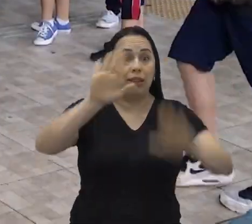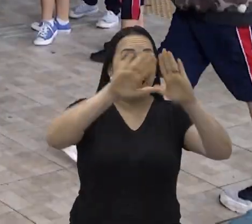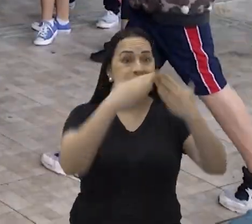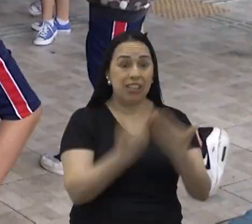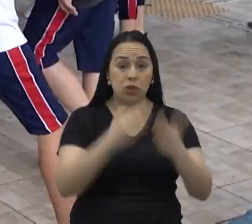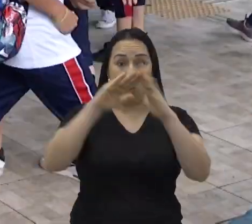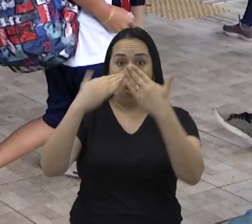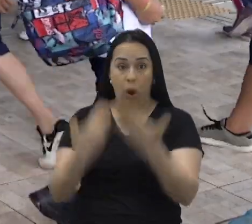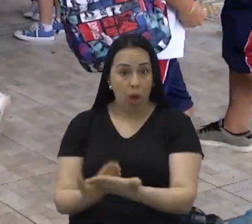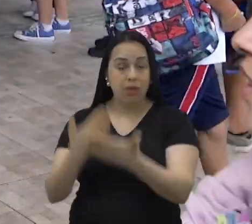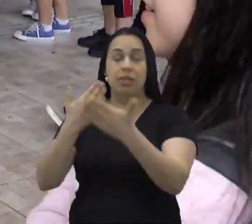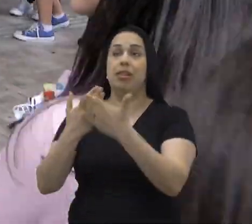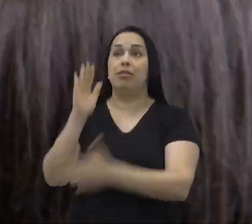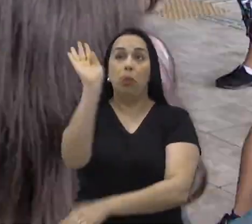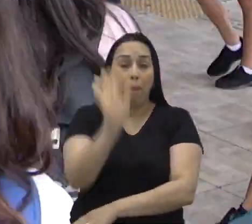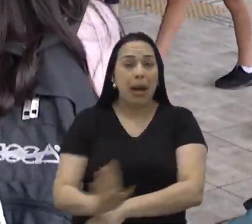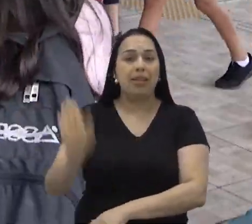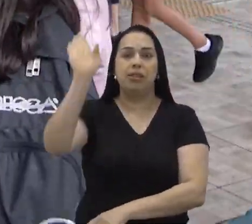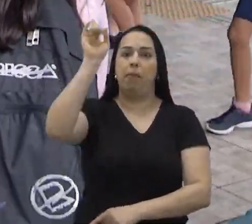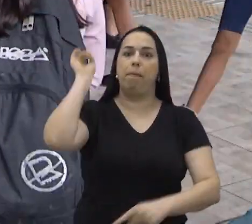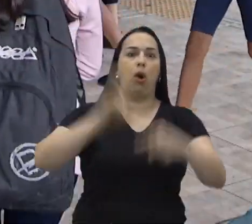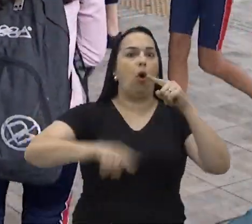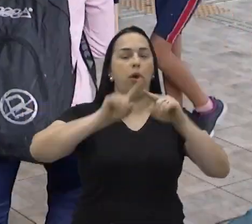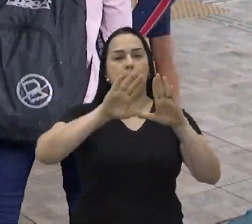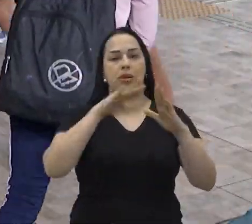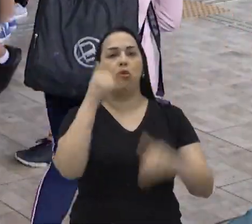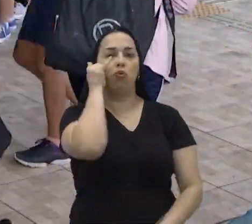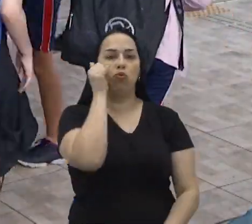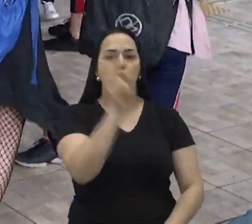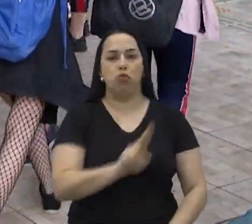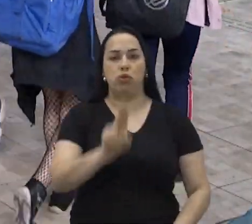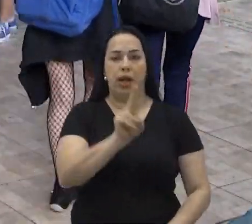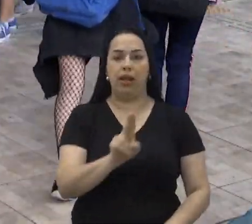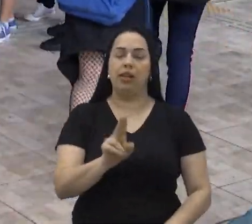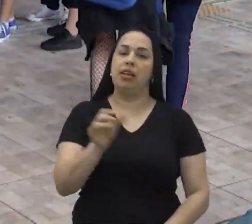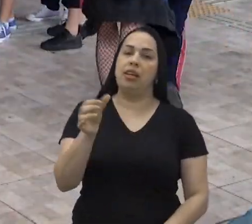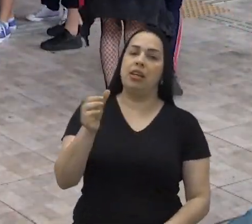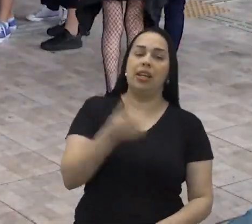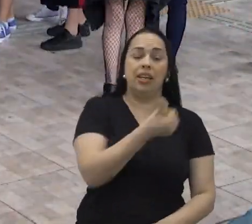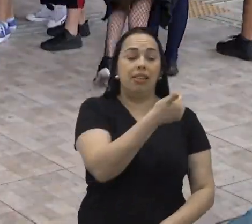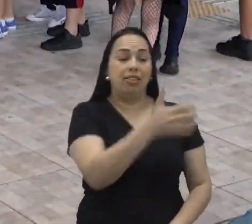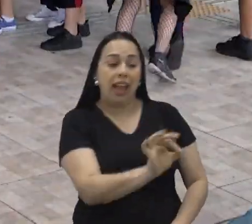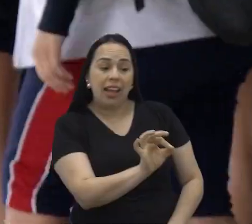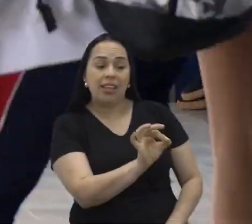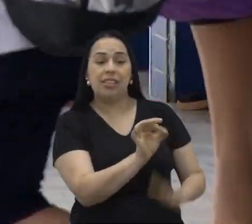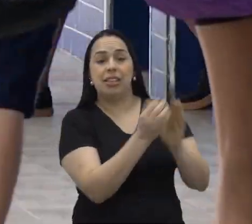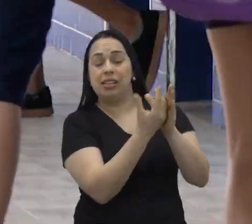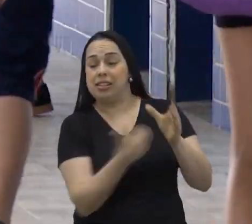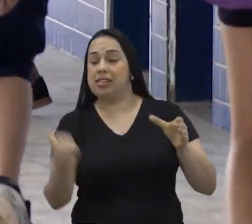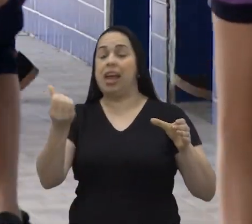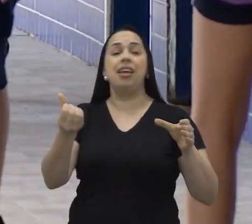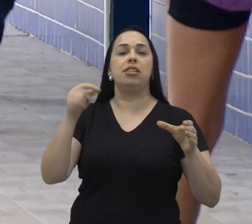das escolas do Brasil. E 6 em cada 10 colégios adotam algum tipo de